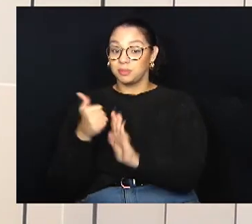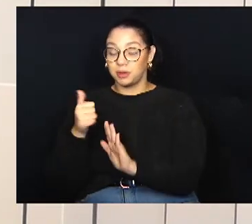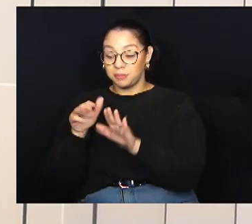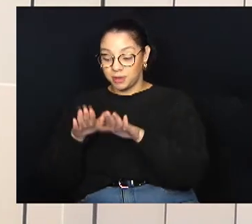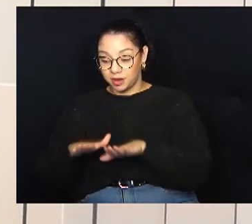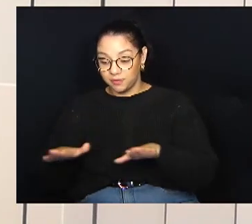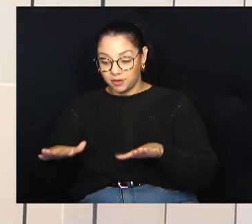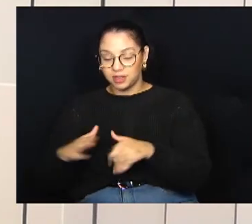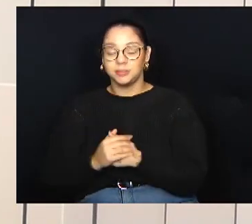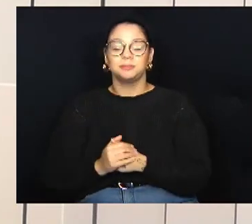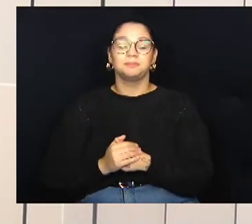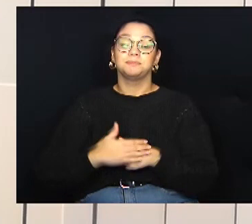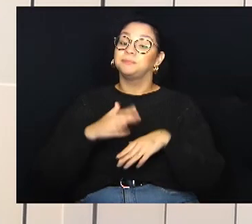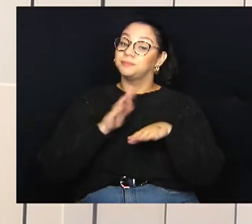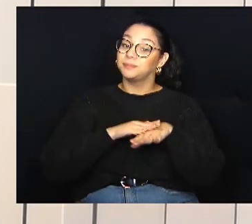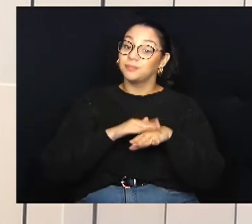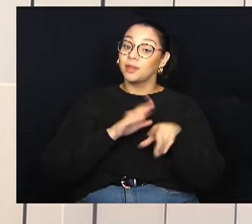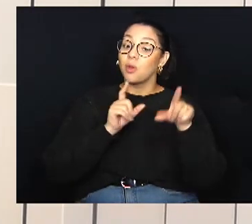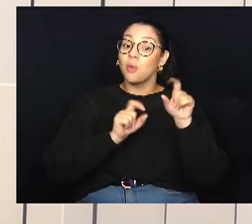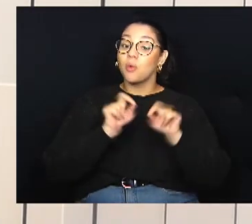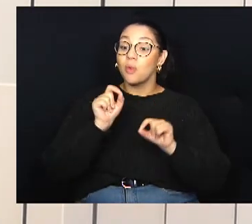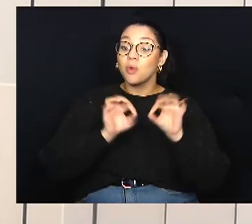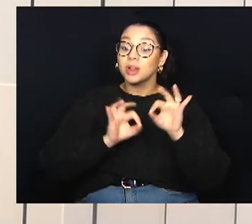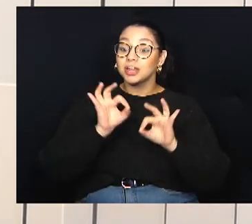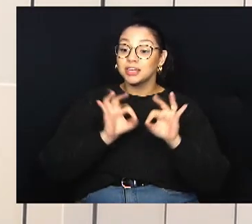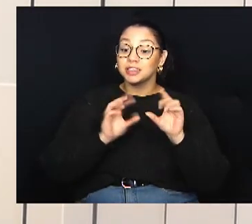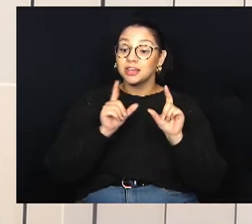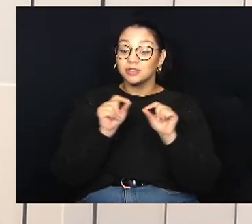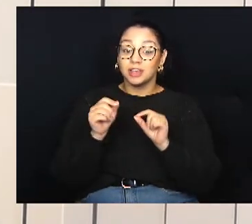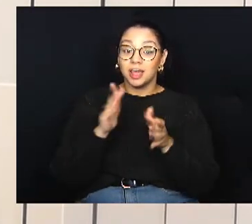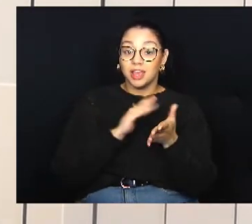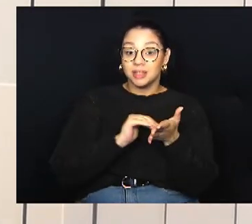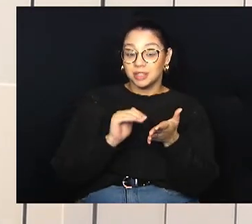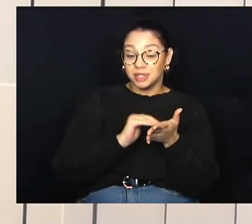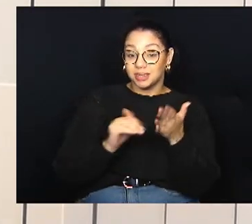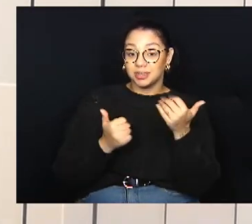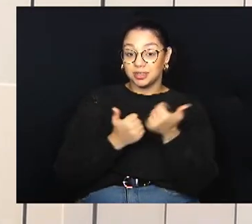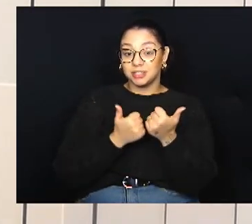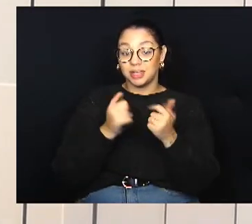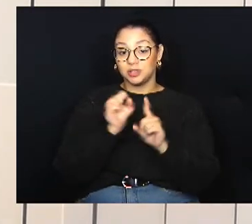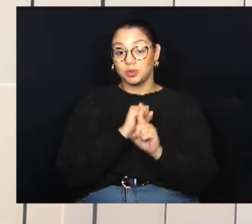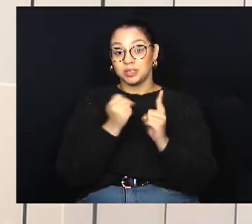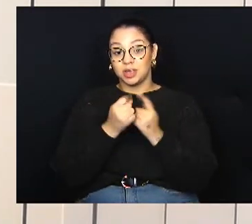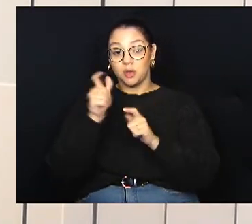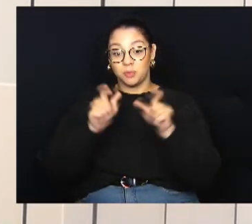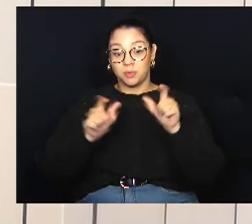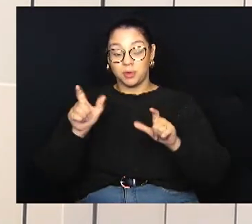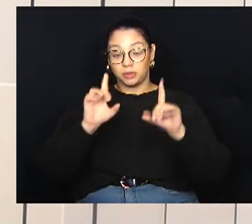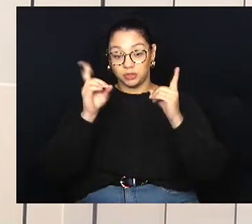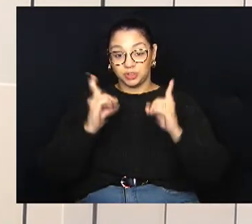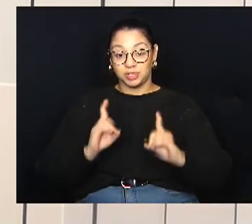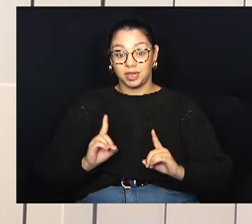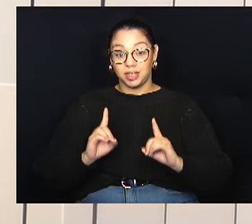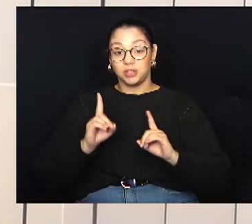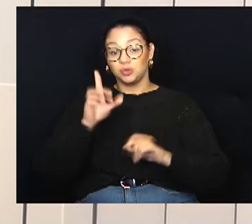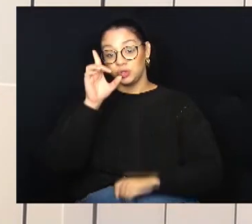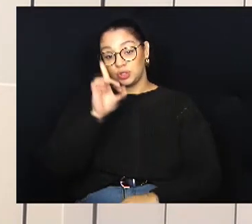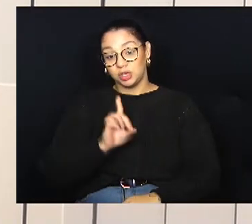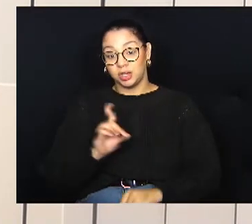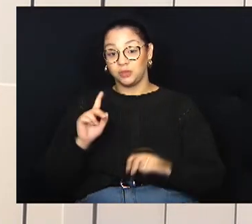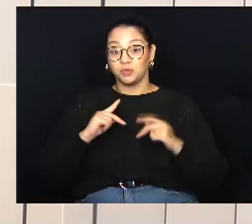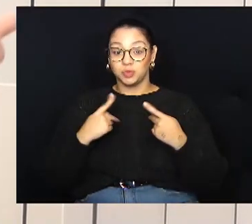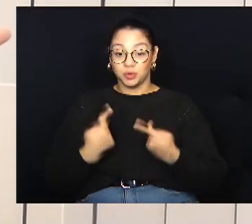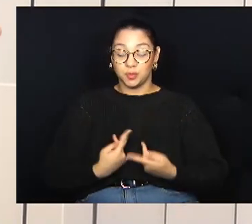As ações são organizadas pela Secretaria de Assistência Social, Pessoa com Deficiência e Direitos Humanos, em parceria